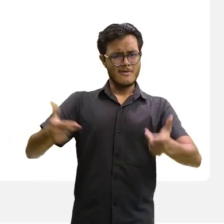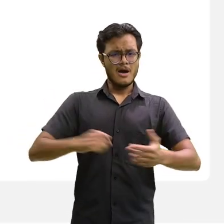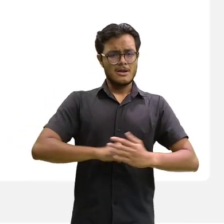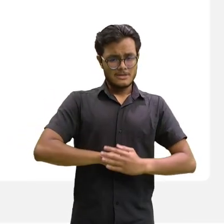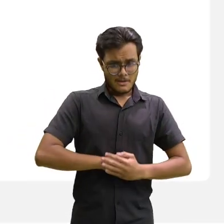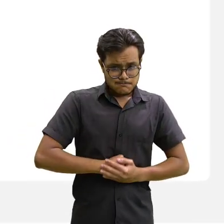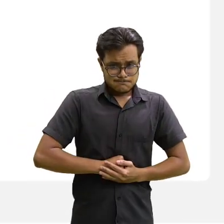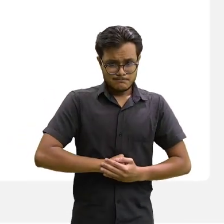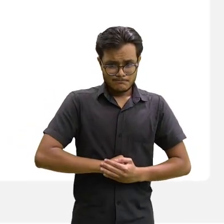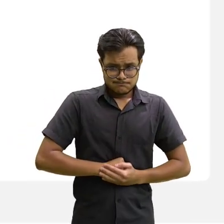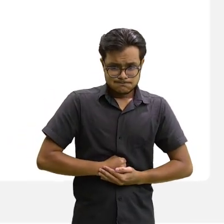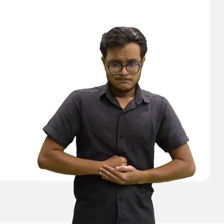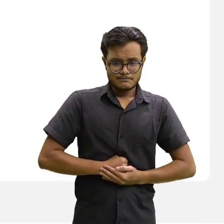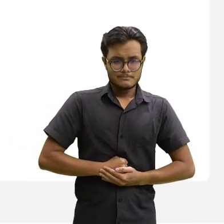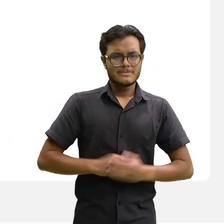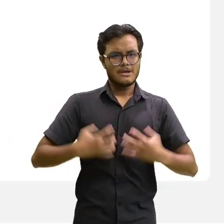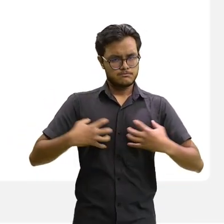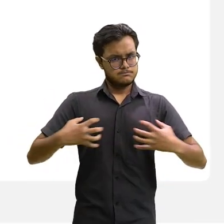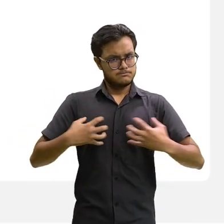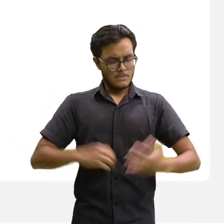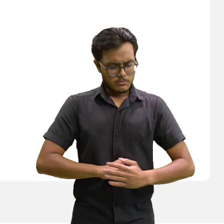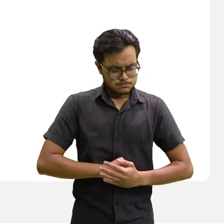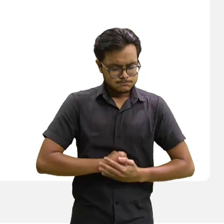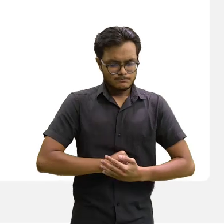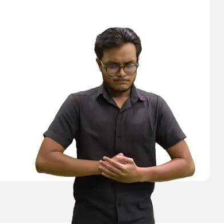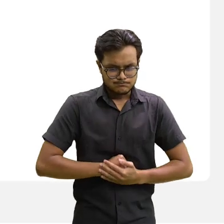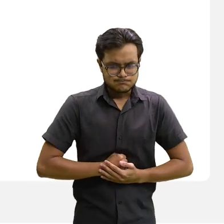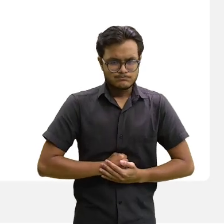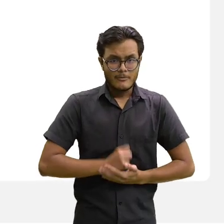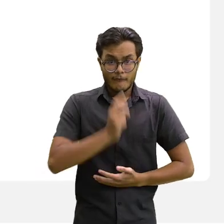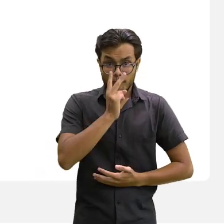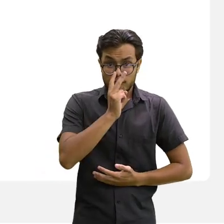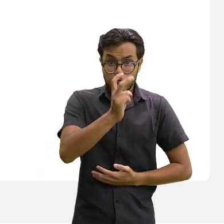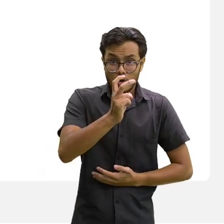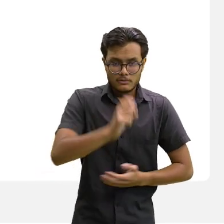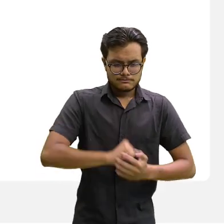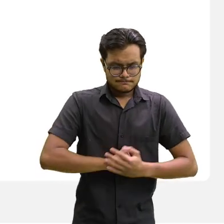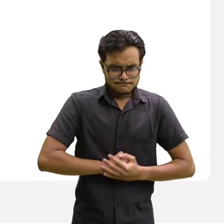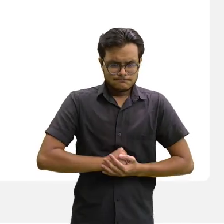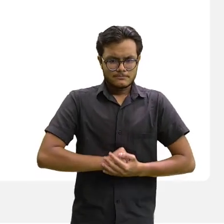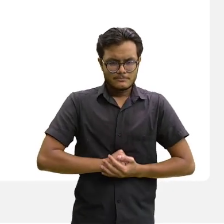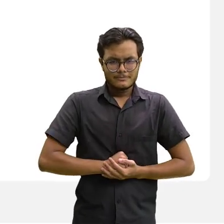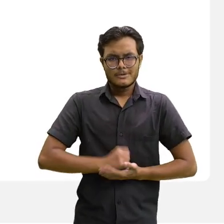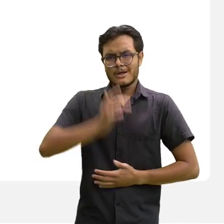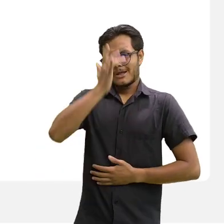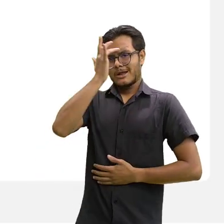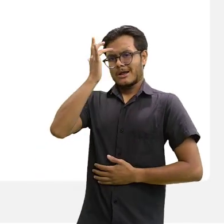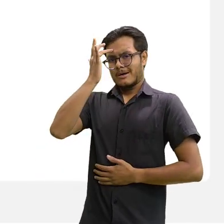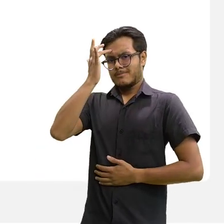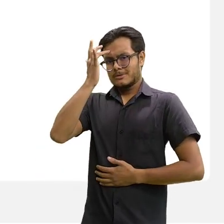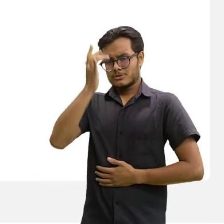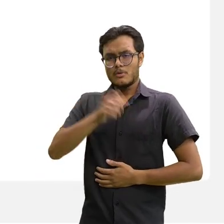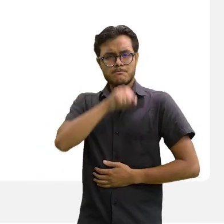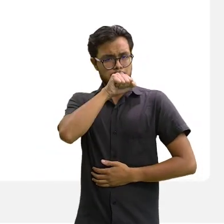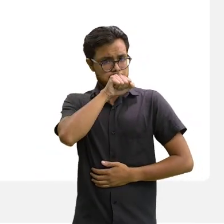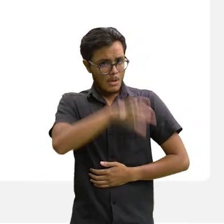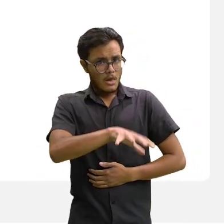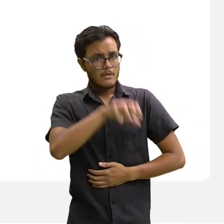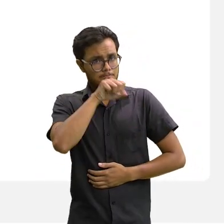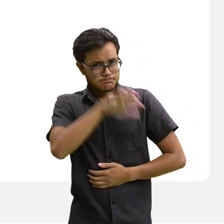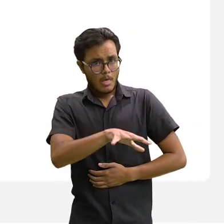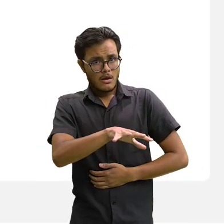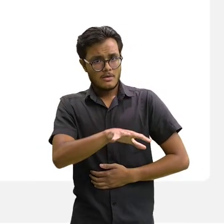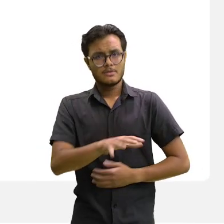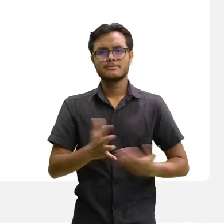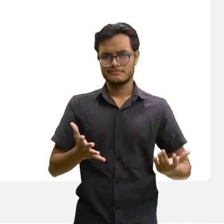teu diafragma para cima, aumentando a pressão e fazendo com que o corpo estranho ele seja